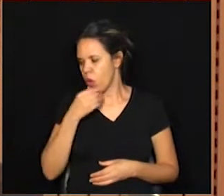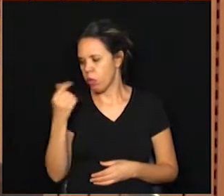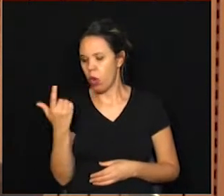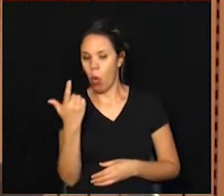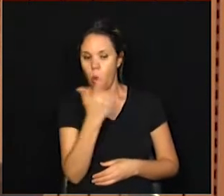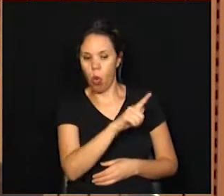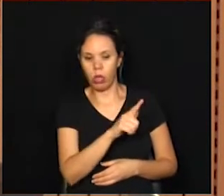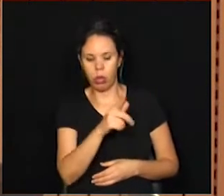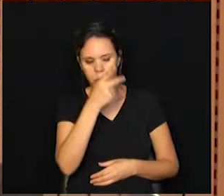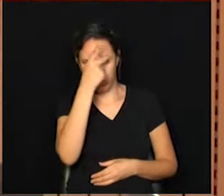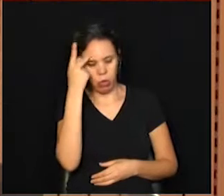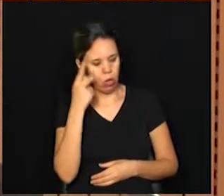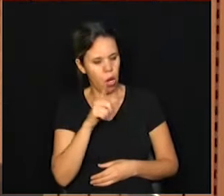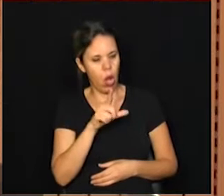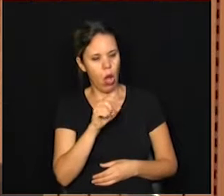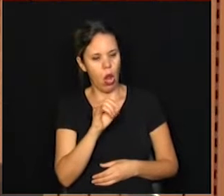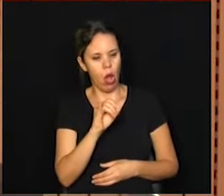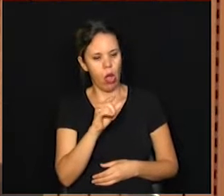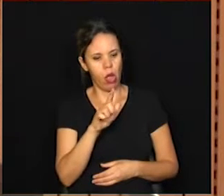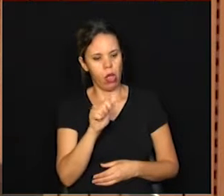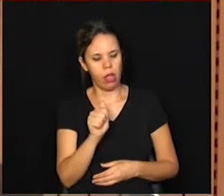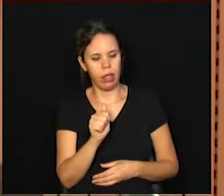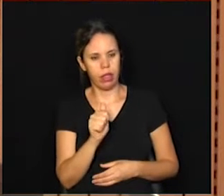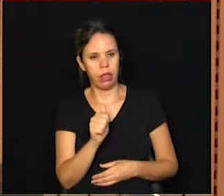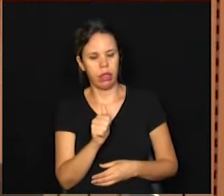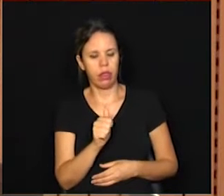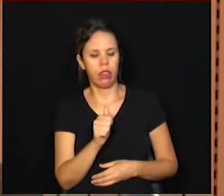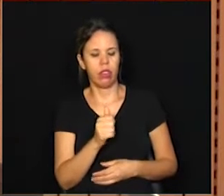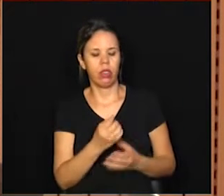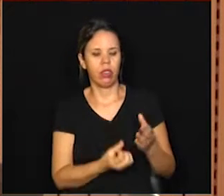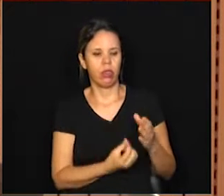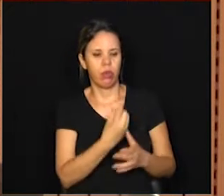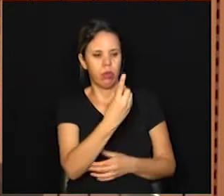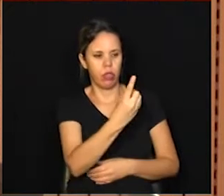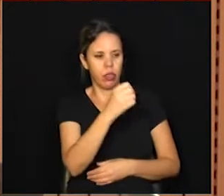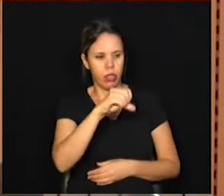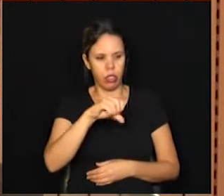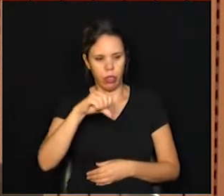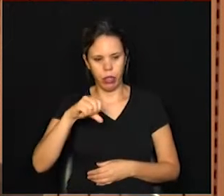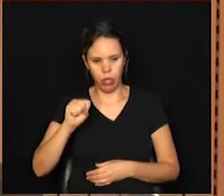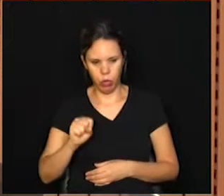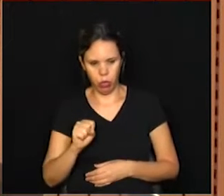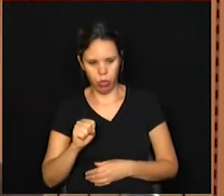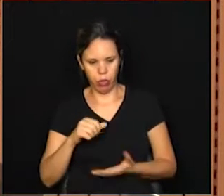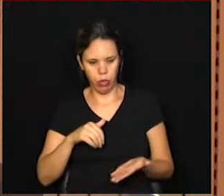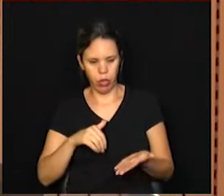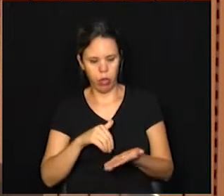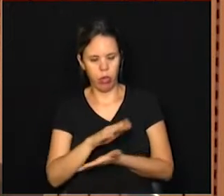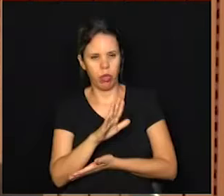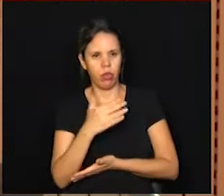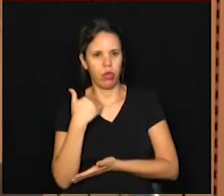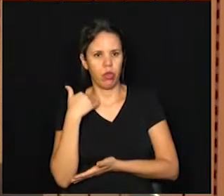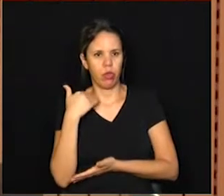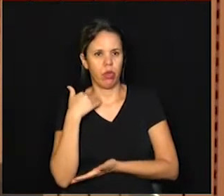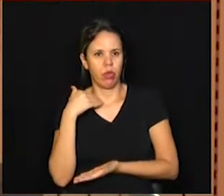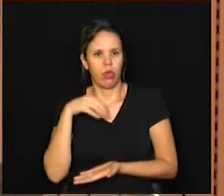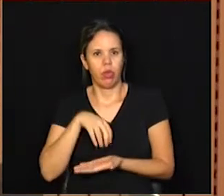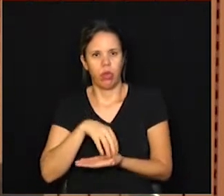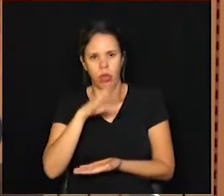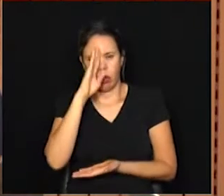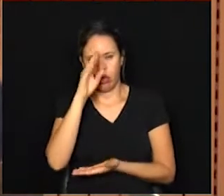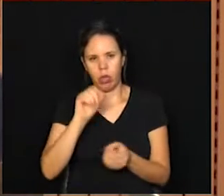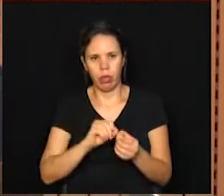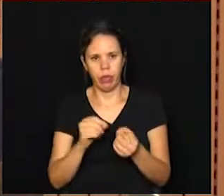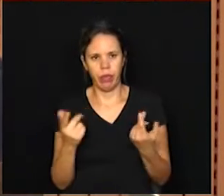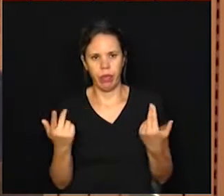Loyola, o Manuel Loyola, em 1998 foi demitido do Banco Central, porque eles fizeram a